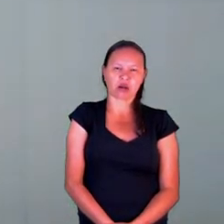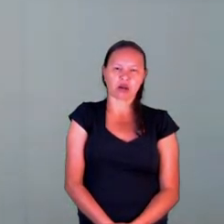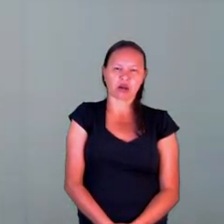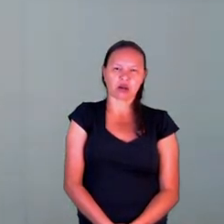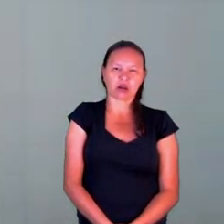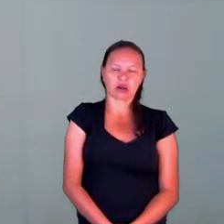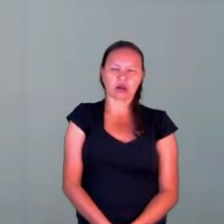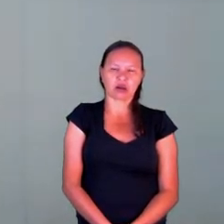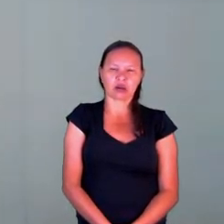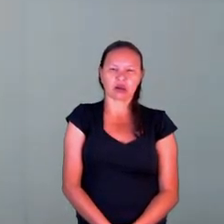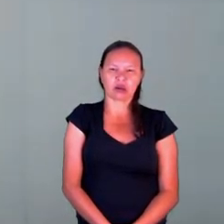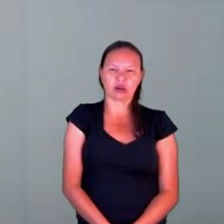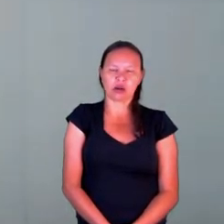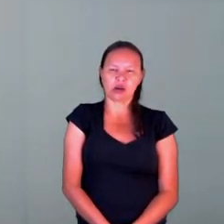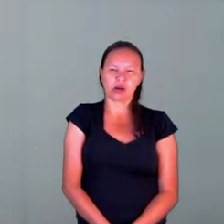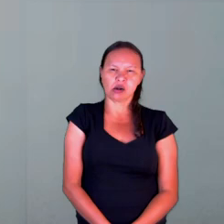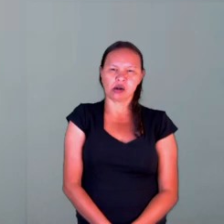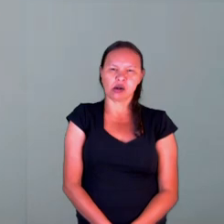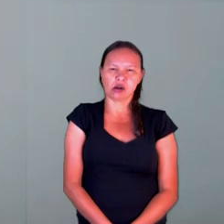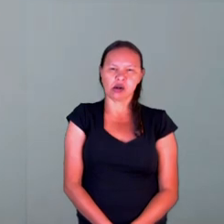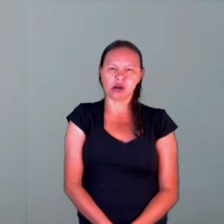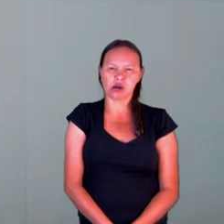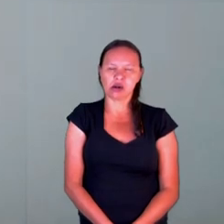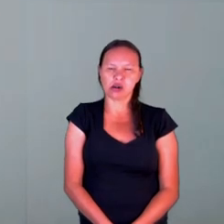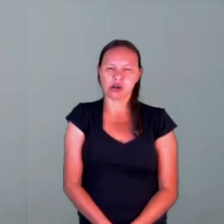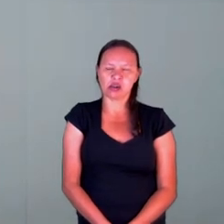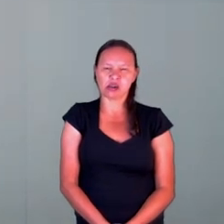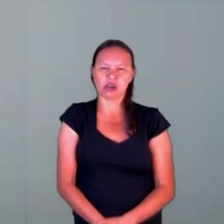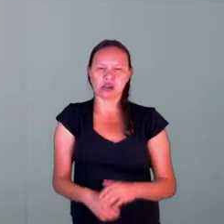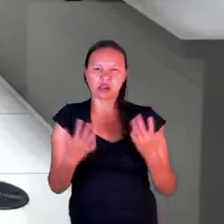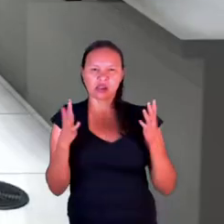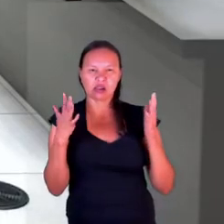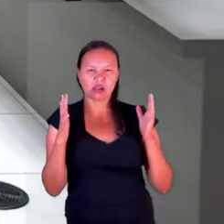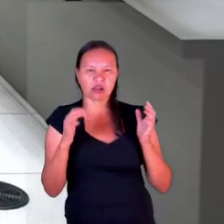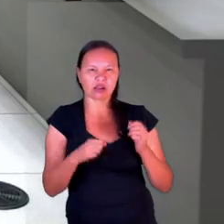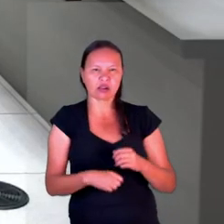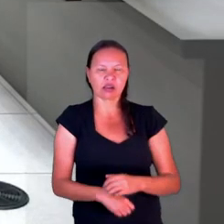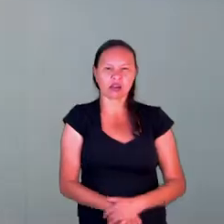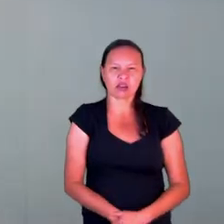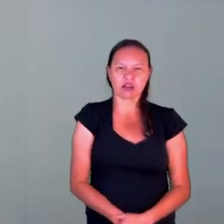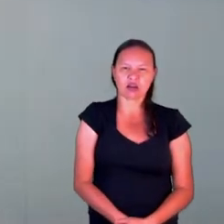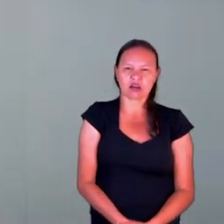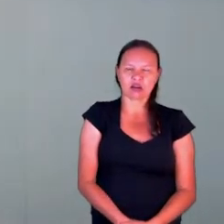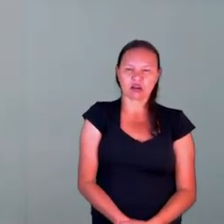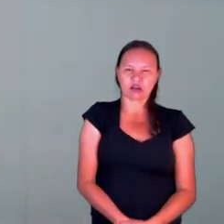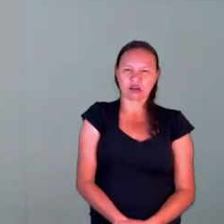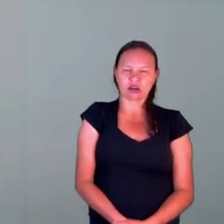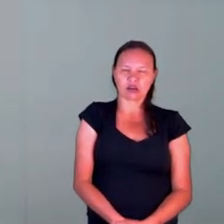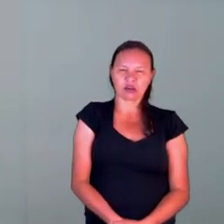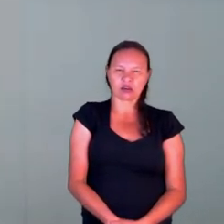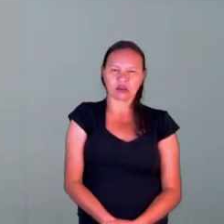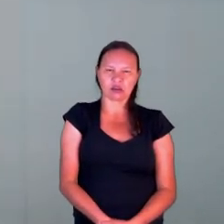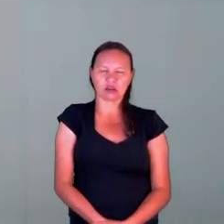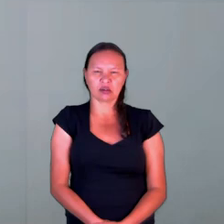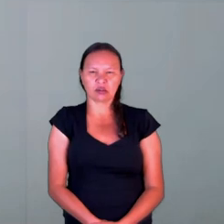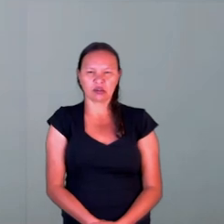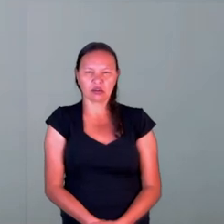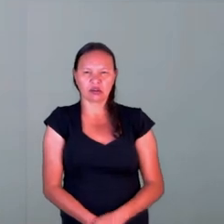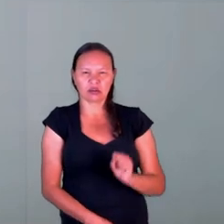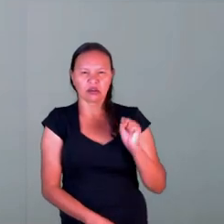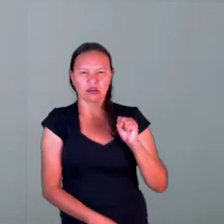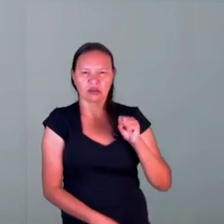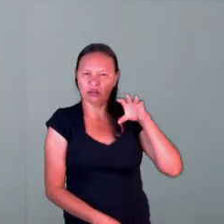Educação muito bem eh só para finalizar pessoal eh estão me ouvindo ou